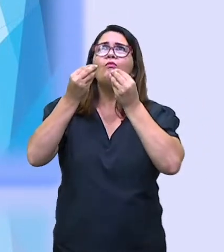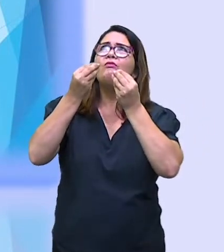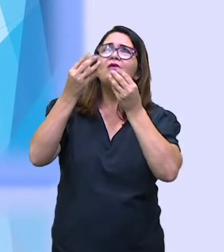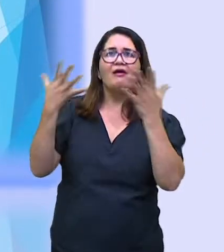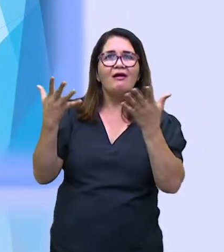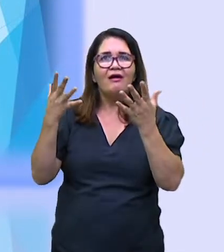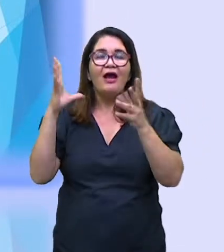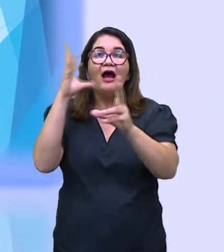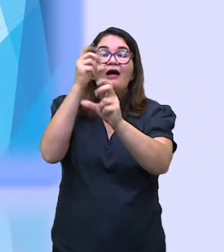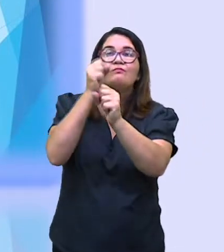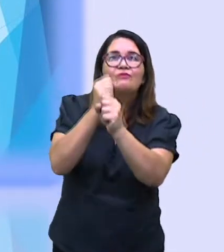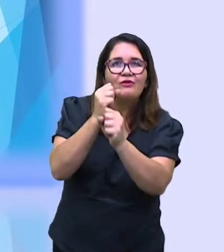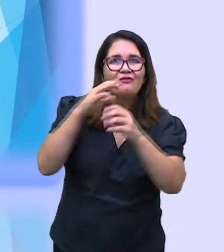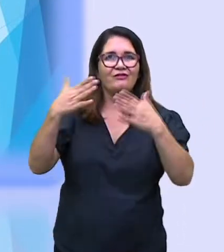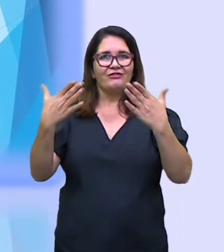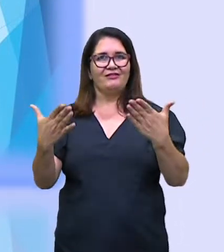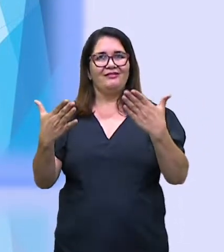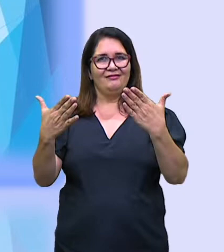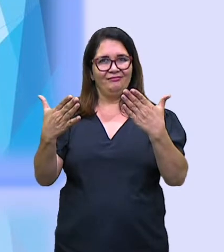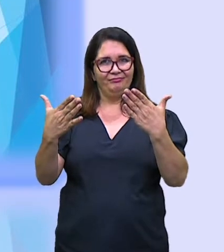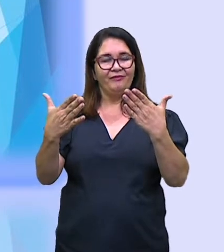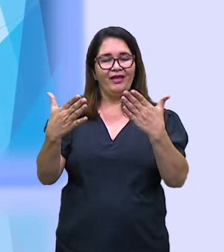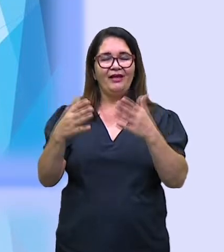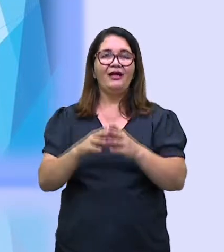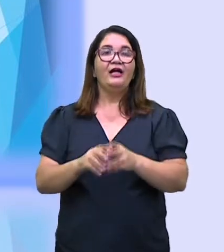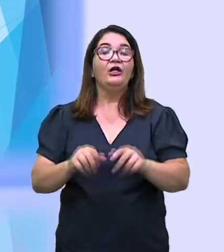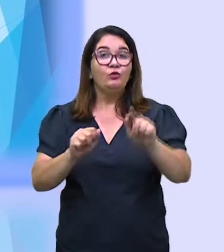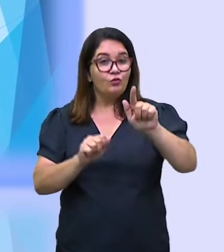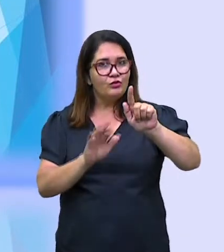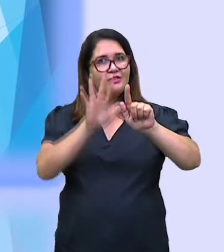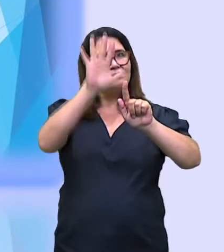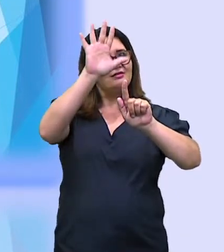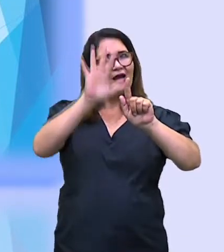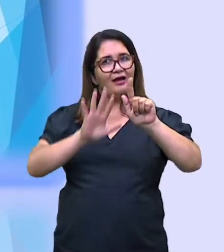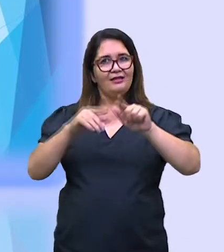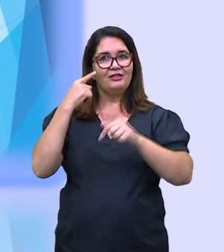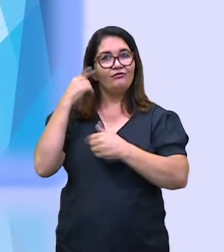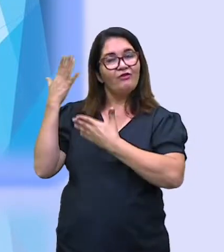composição? Geralmente, a gente tem 21%